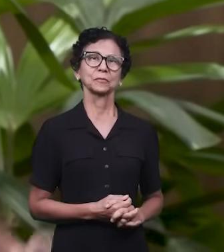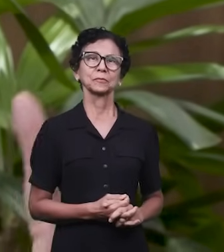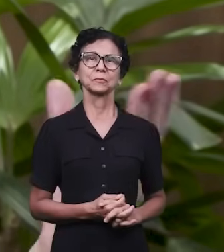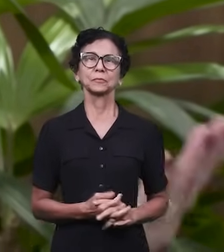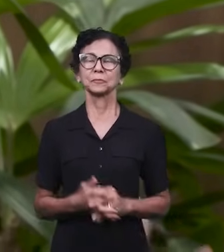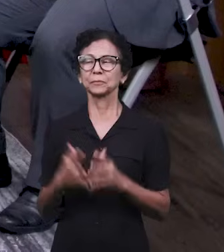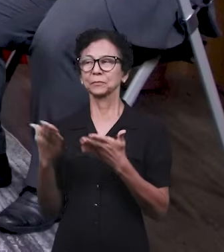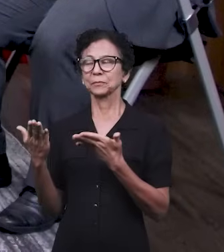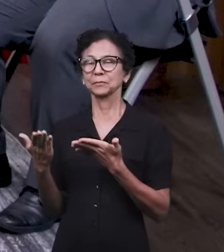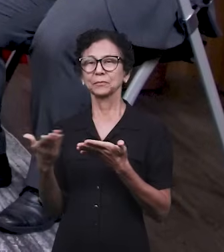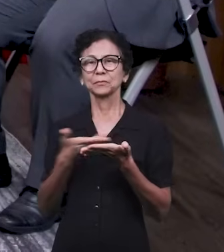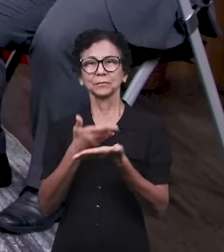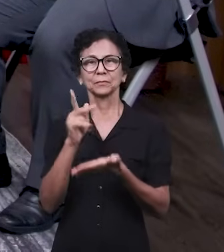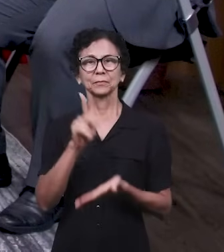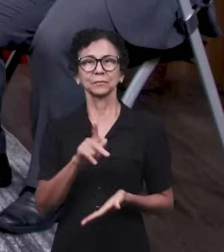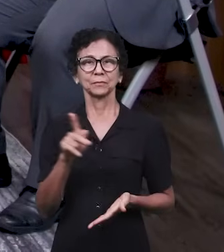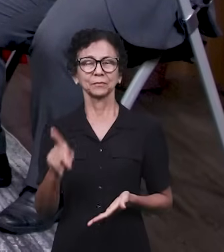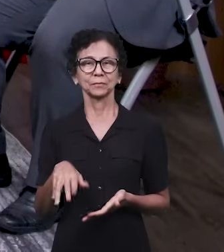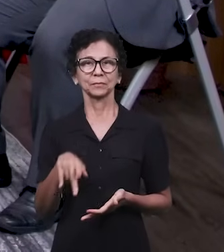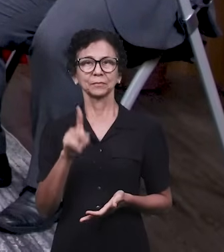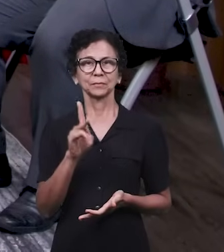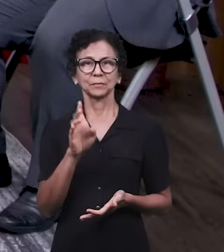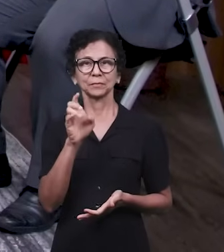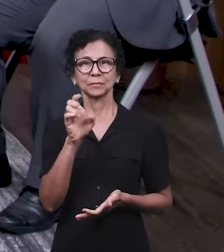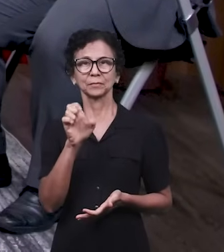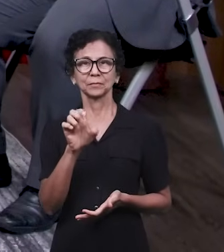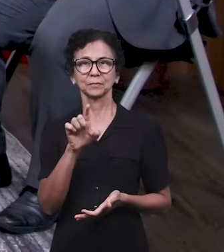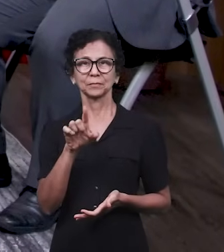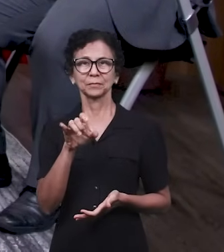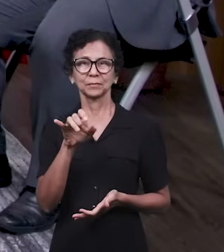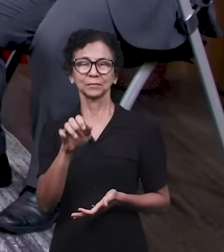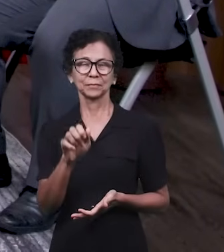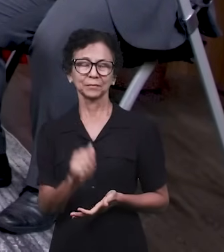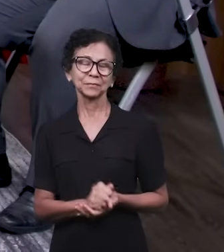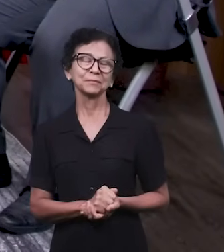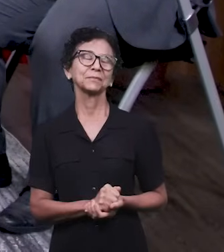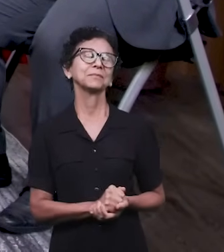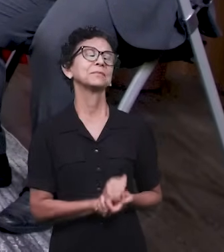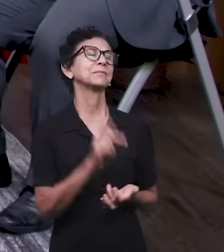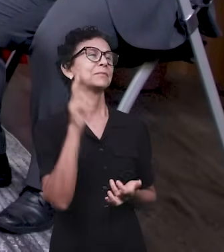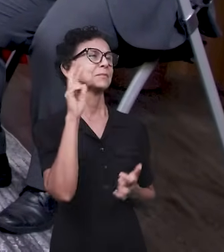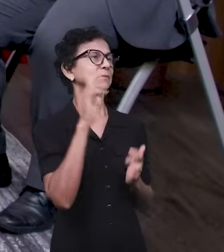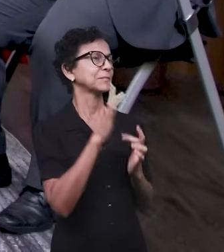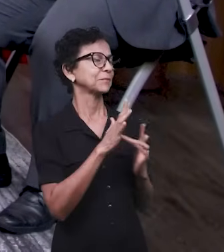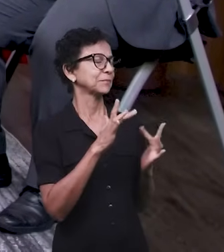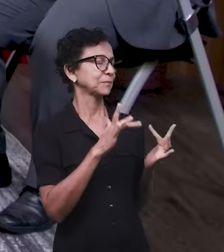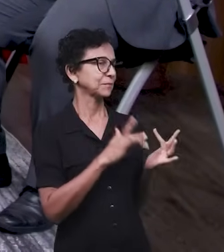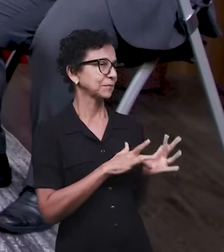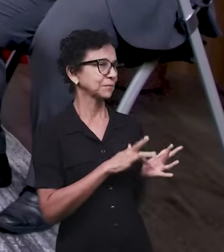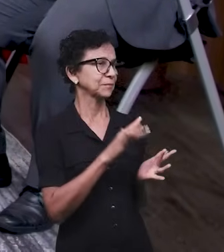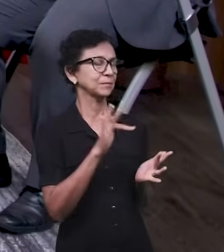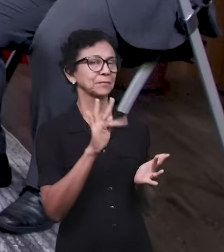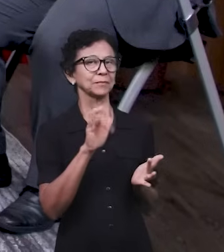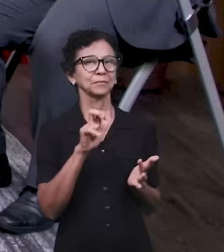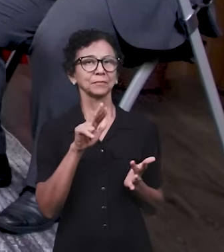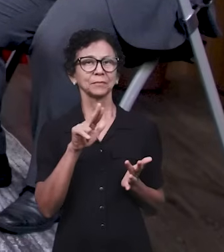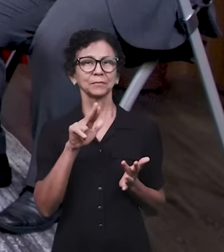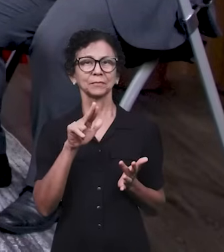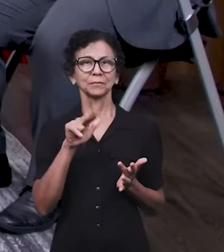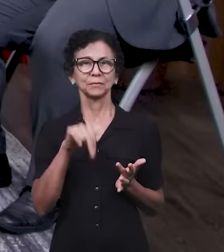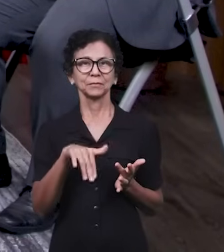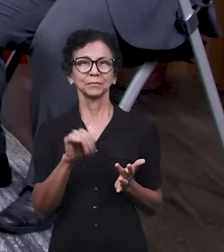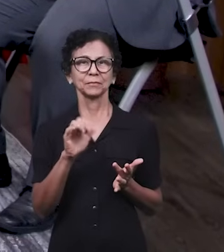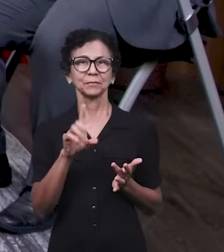cumprimentando a professora Késia Nunes, a paz do Senhor, Késia. Paz do Senhor, Fernanda, paz do Senhor, irmãos. Quem eu compartilho